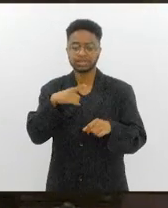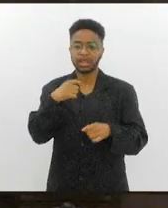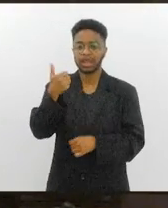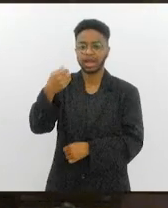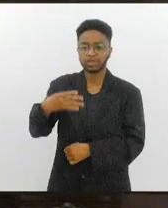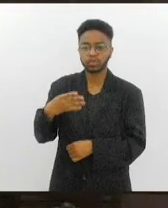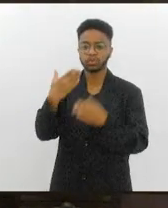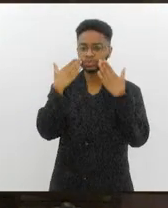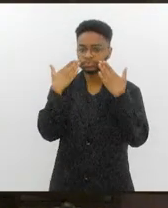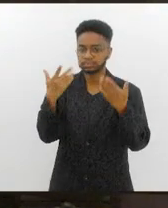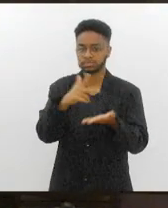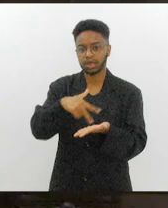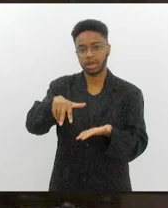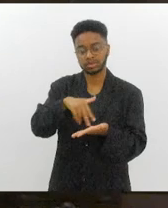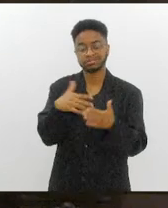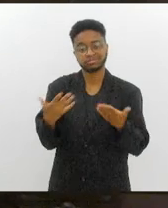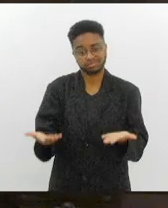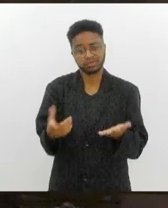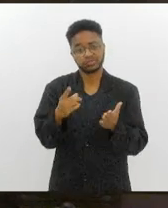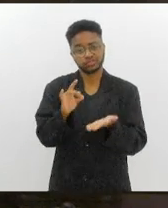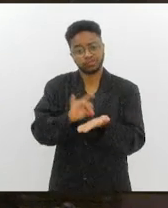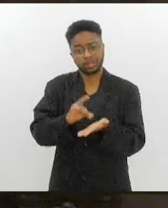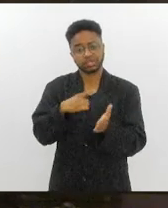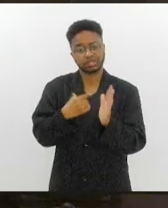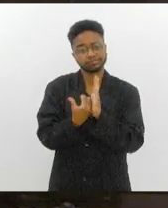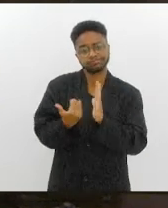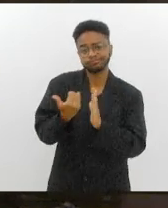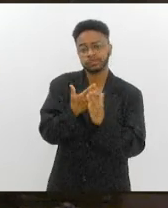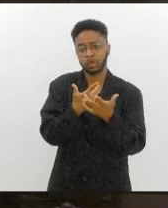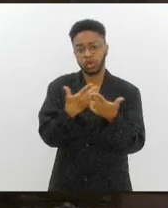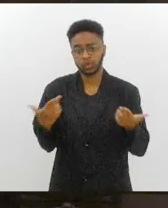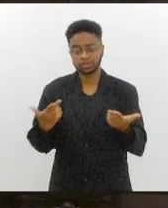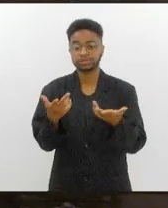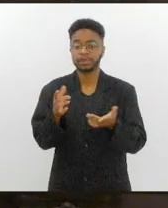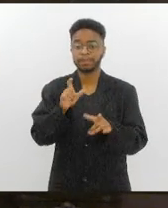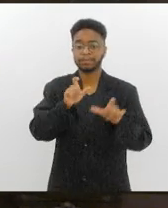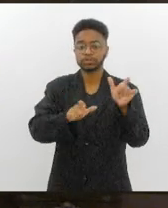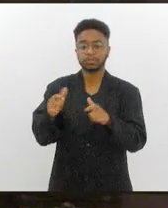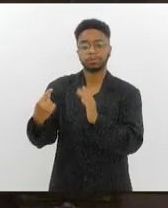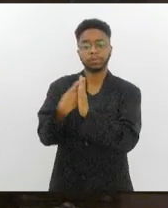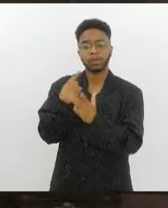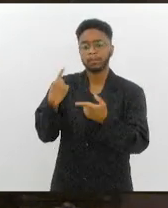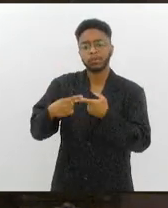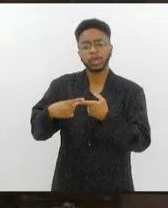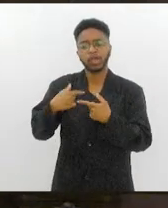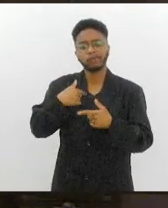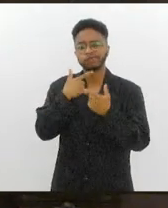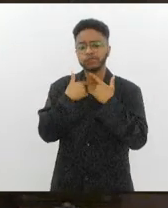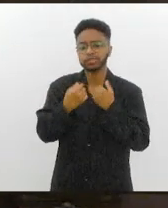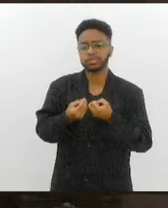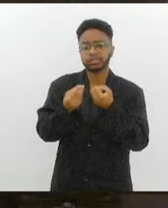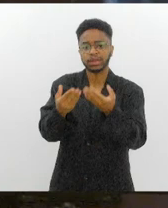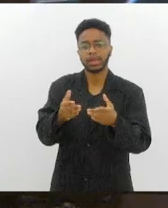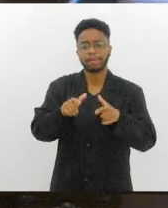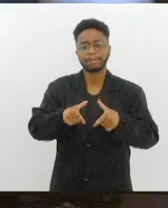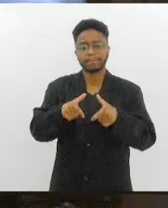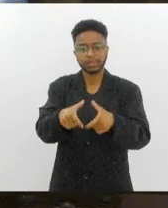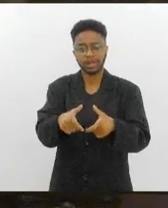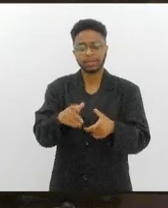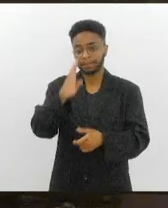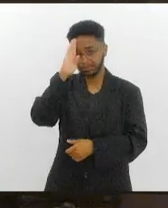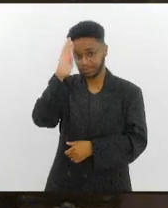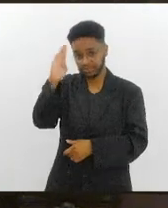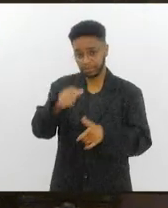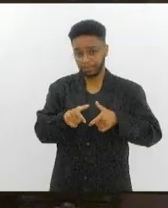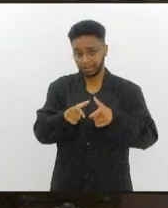eu acho que é muita coisa, e foi me perguntado o que me motivou a conceder essa honraria, a maior honraria desse